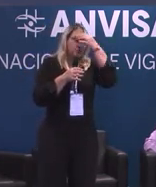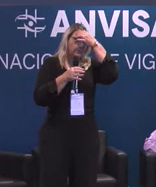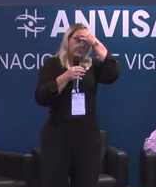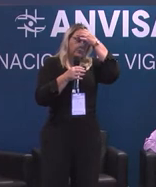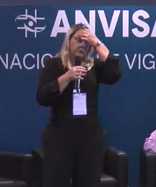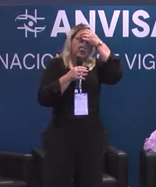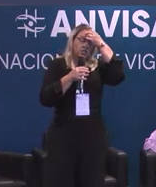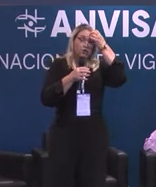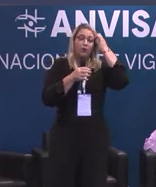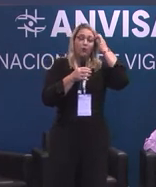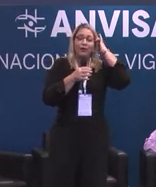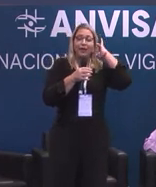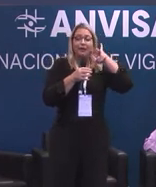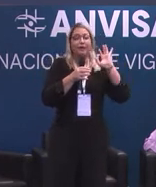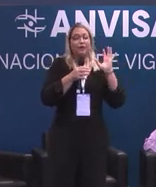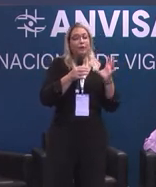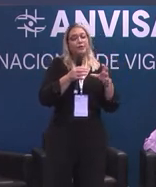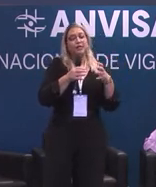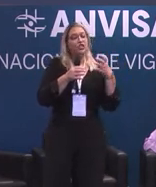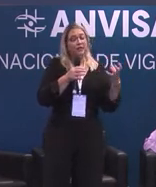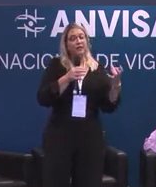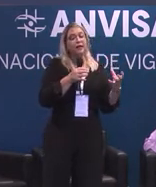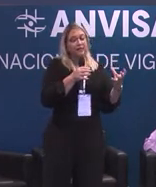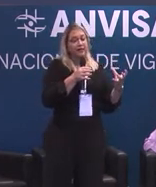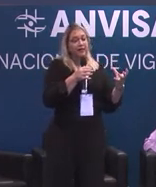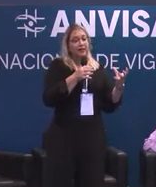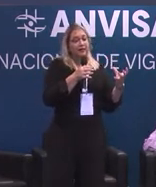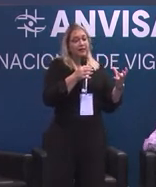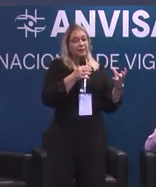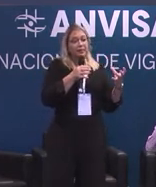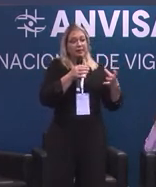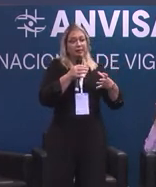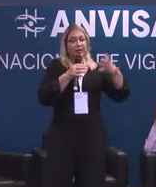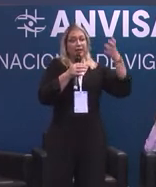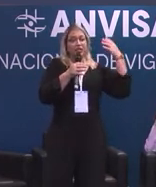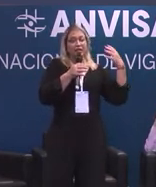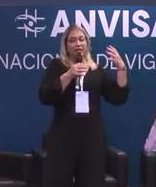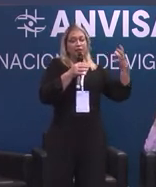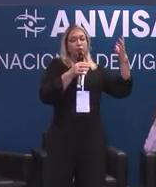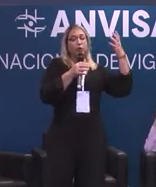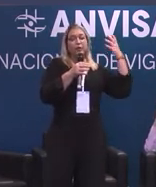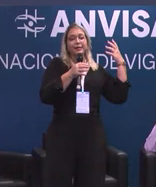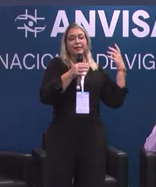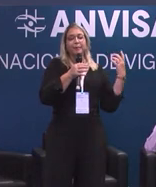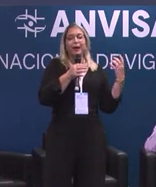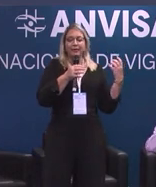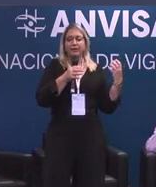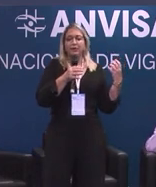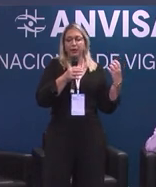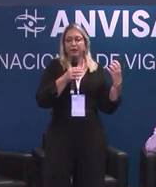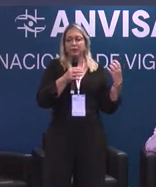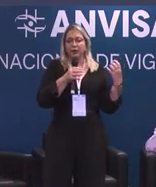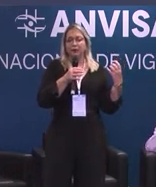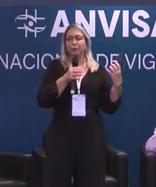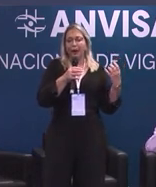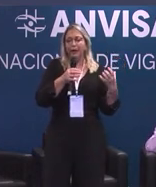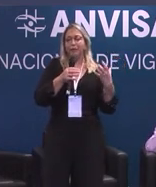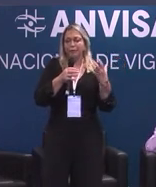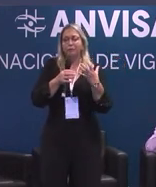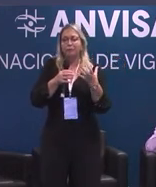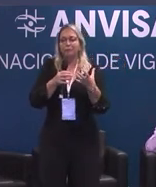né, da gestão da qualidade, vocês já têm essa, digamos assim, já tem toda essa base de conhecimento